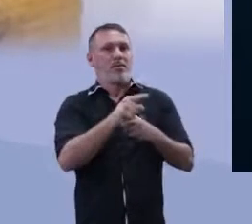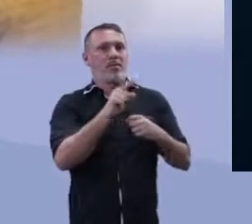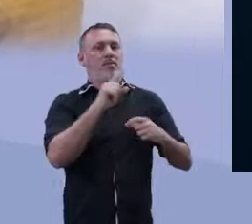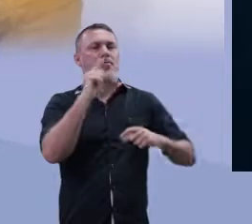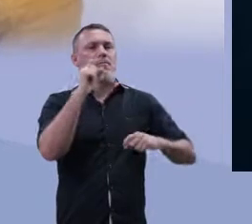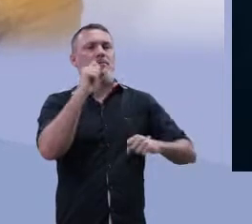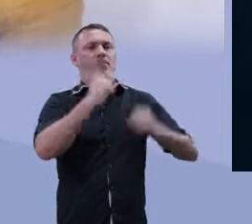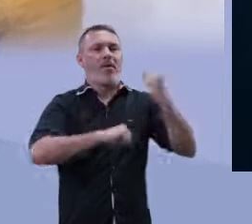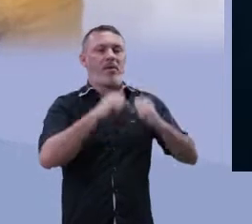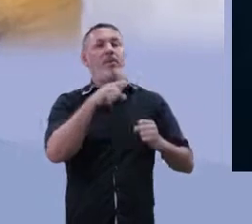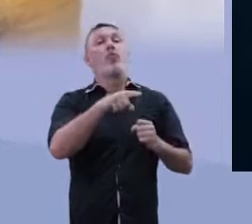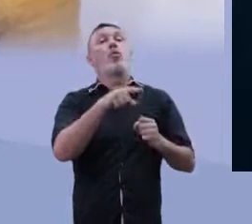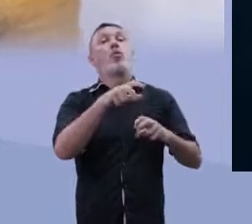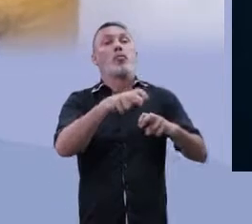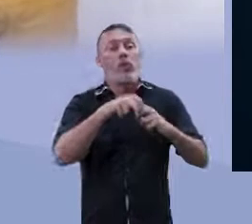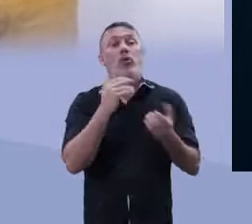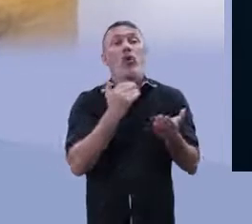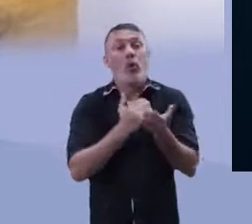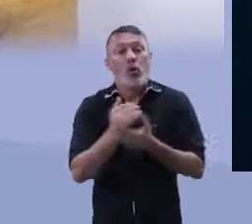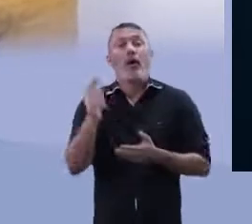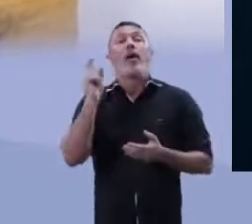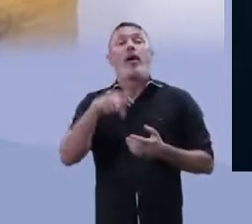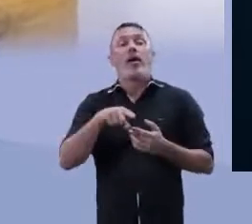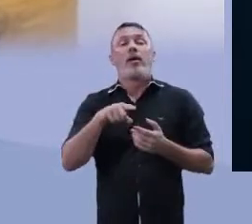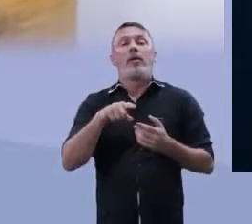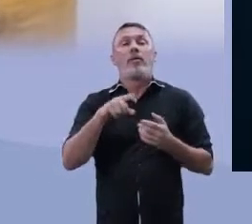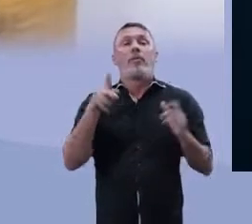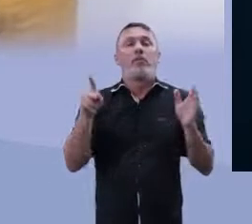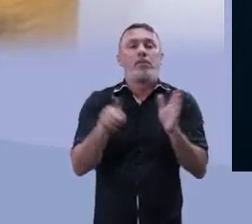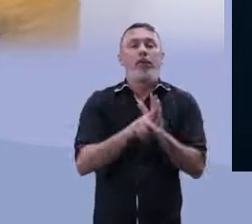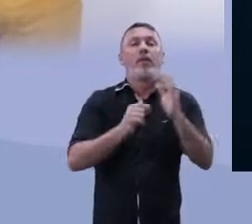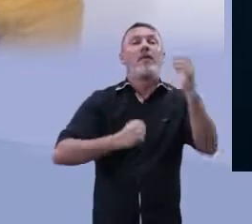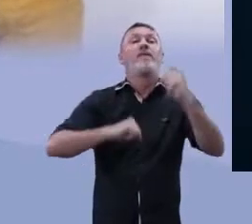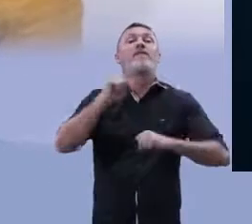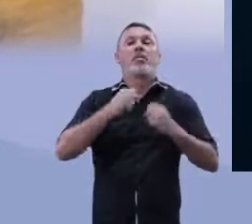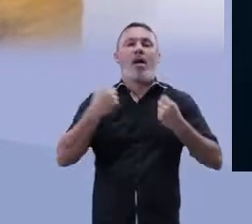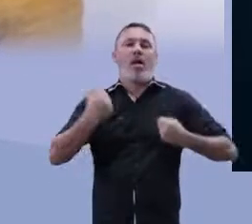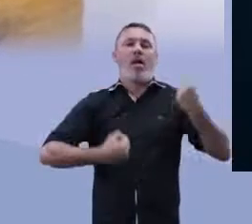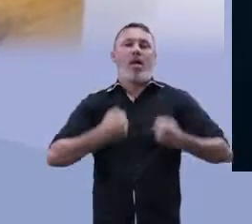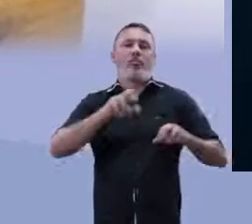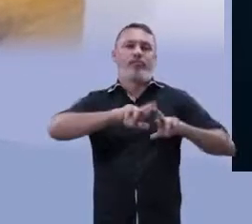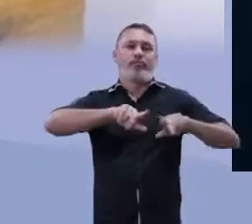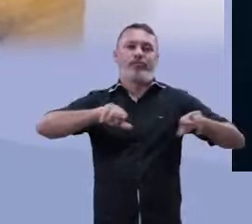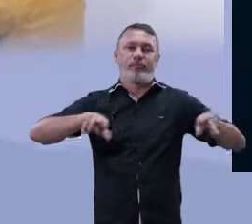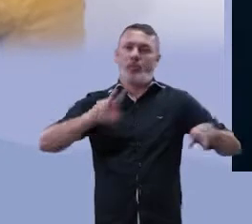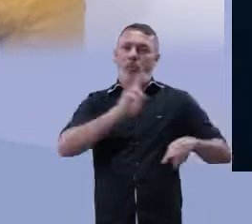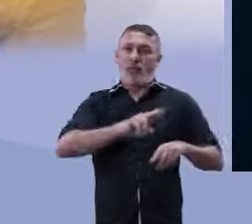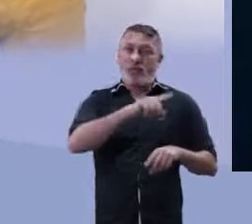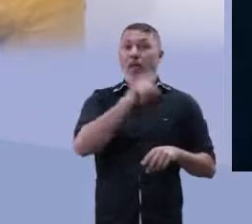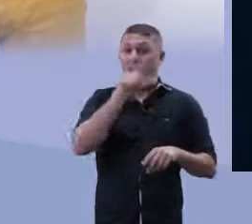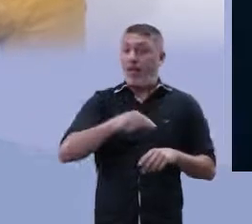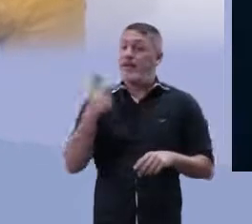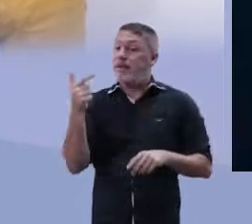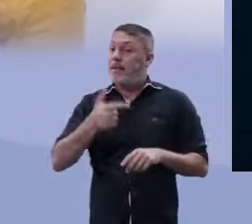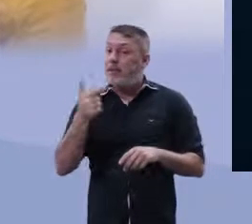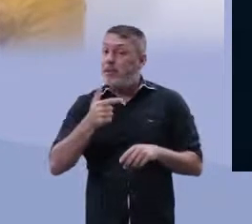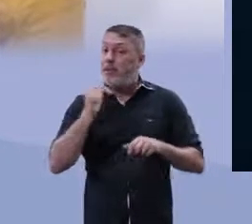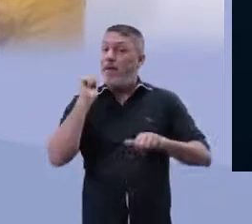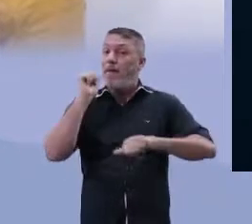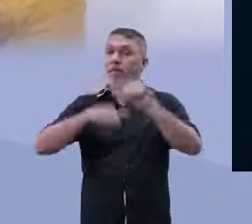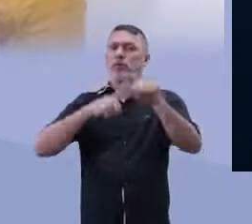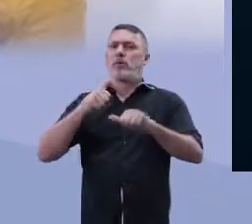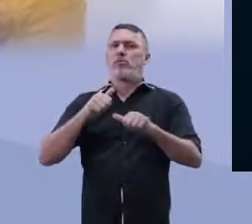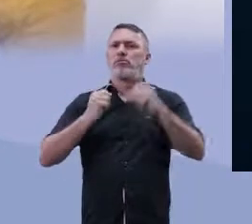industrial a indústria automobilística. E aí, nesse contexto dessa segunda revolução industrial, com